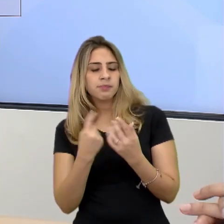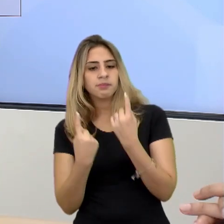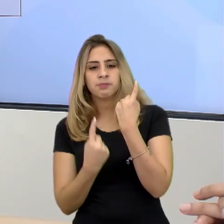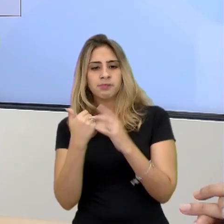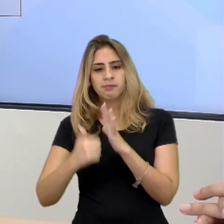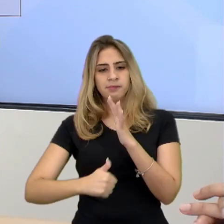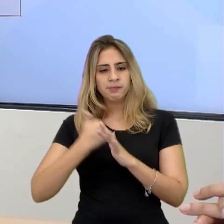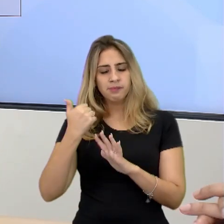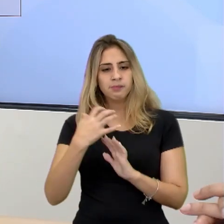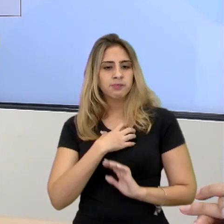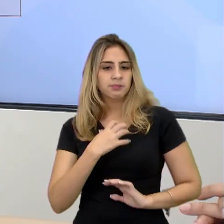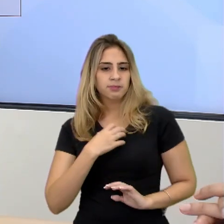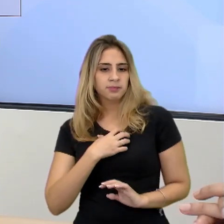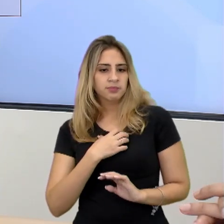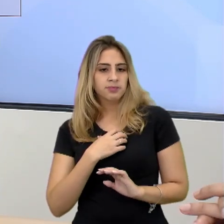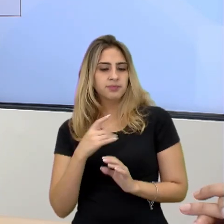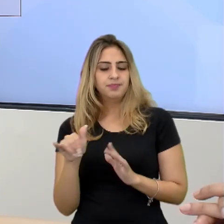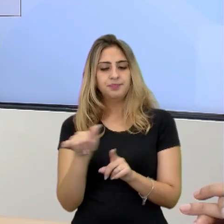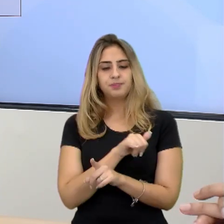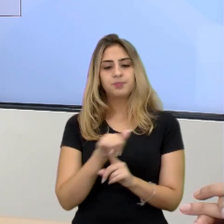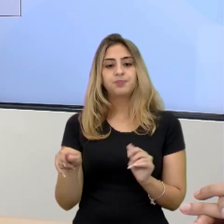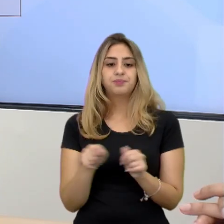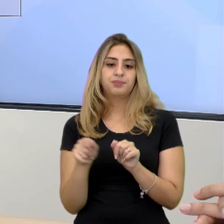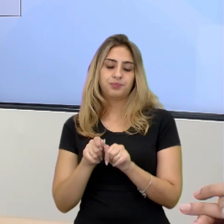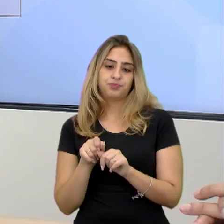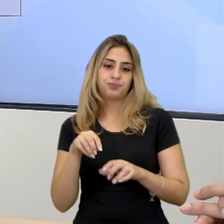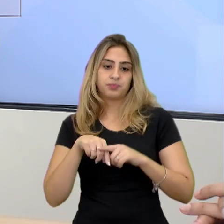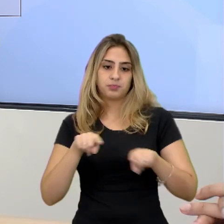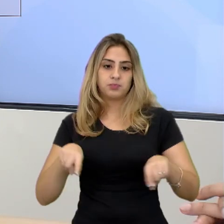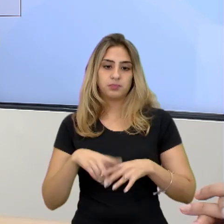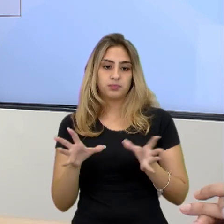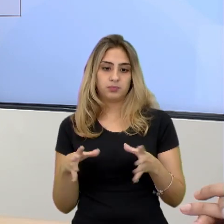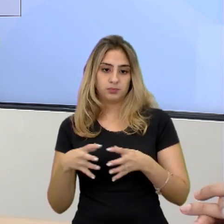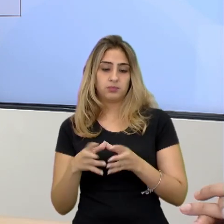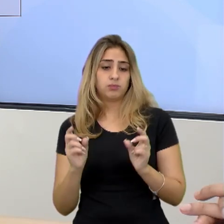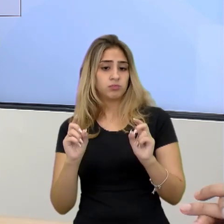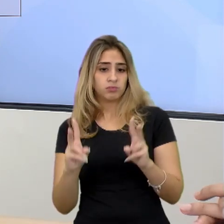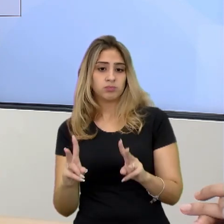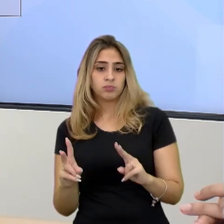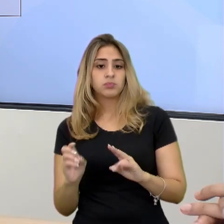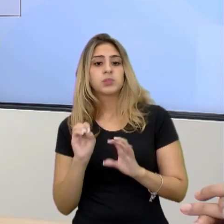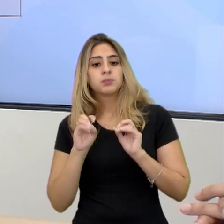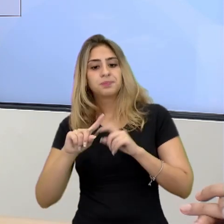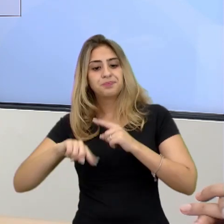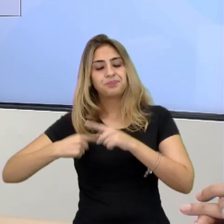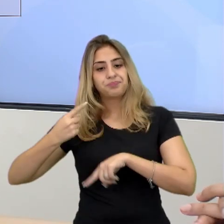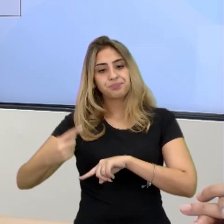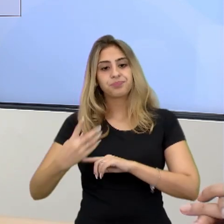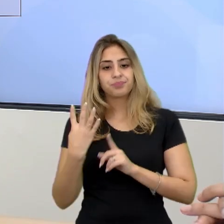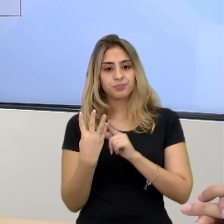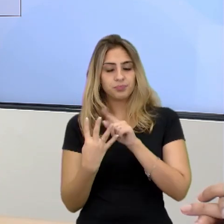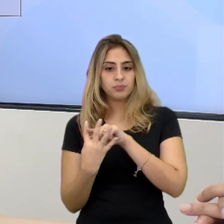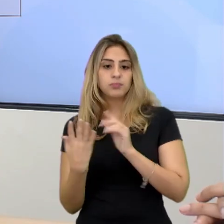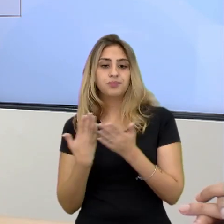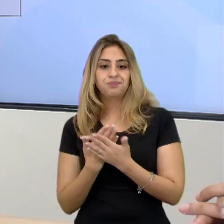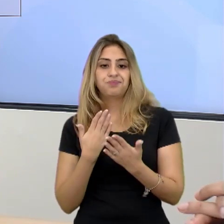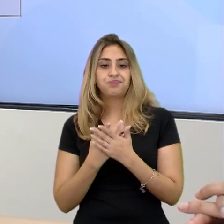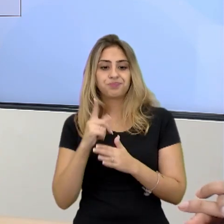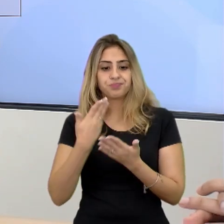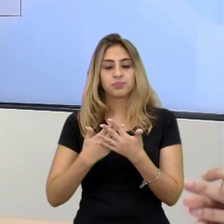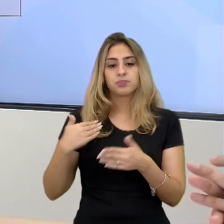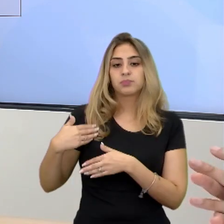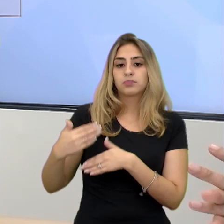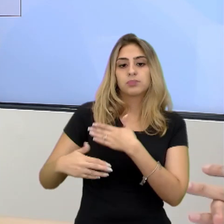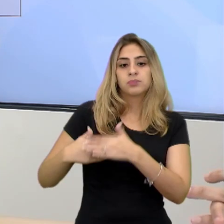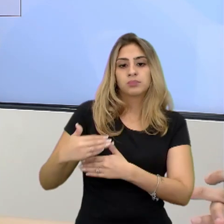melhor metodologia, qual a melhor estratégia a ser utilizada com a sua turma. Está bem? Mas nessas próximas 4 aulas, que serão aulas de